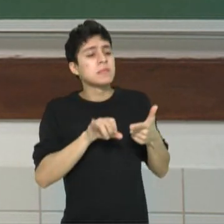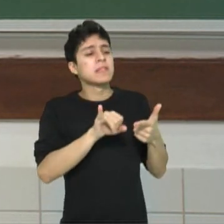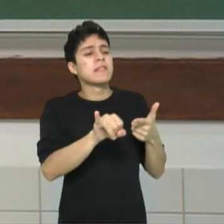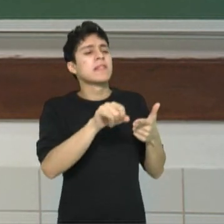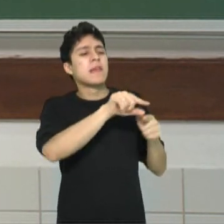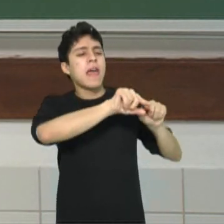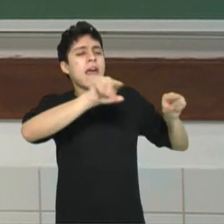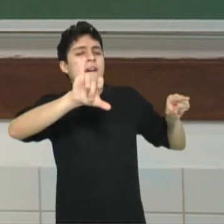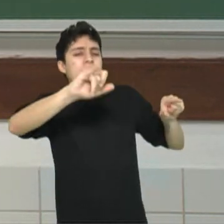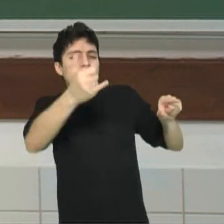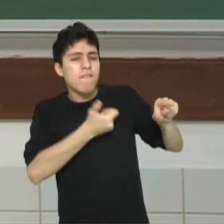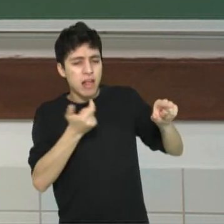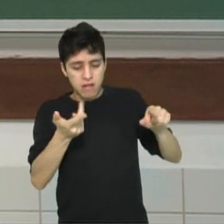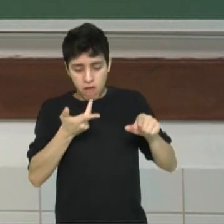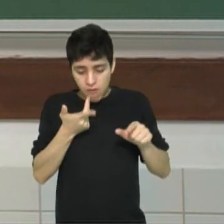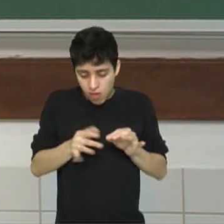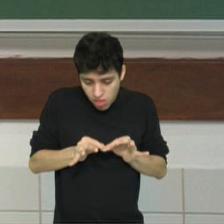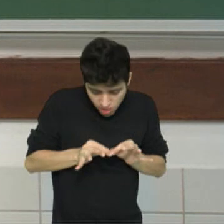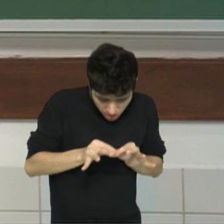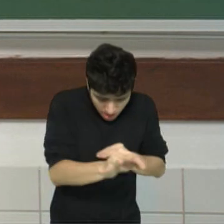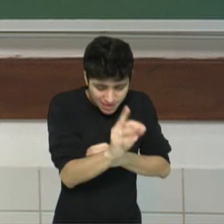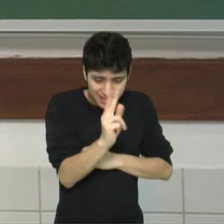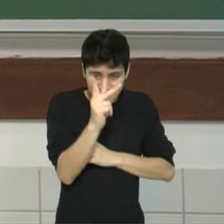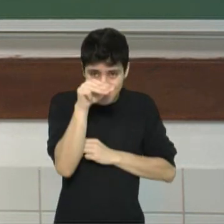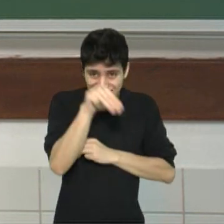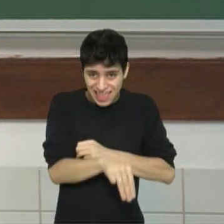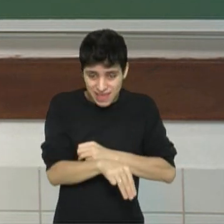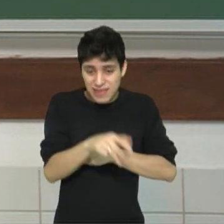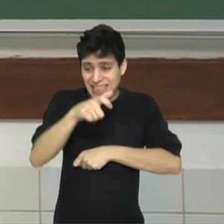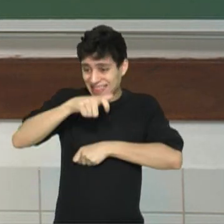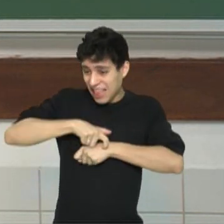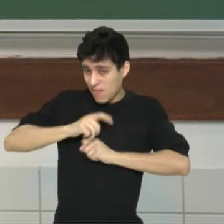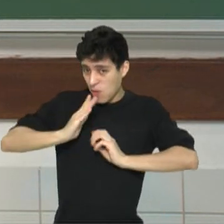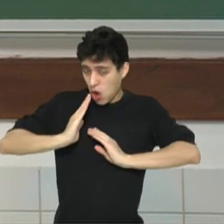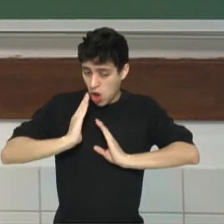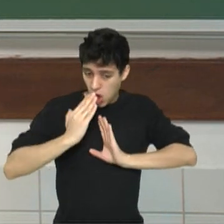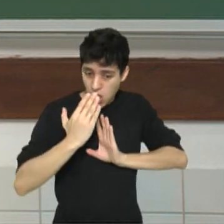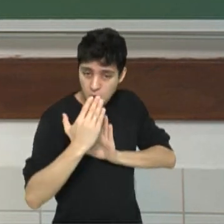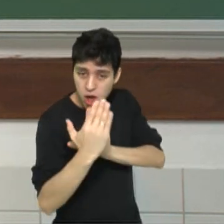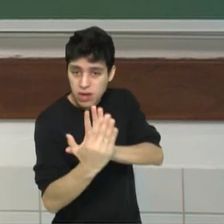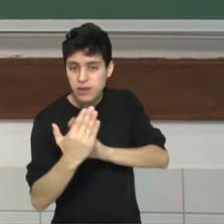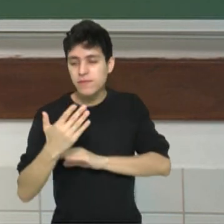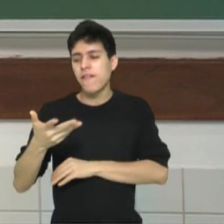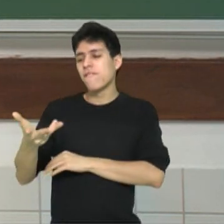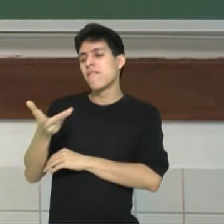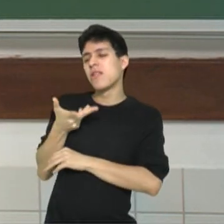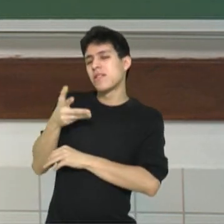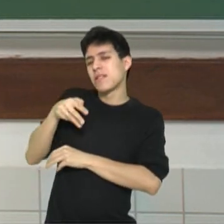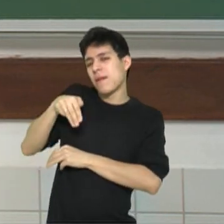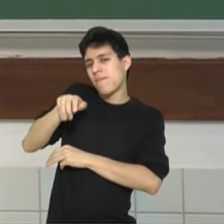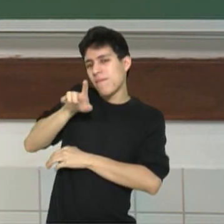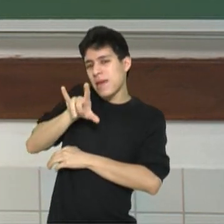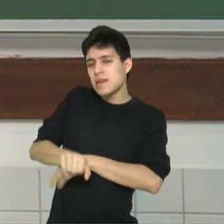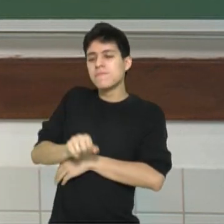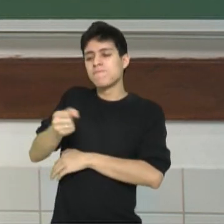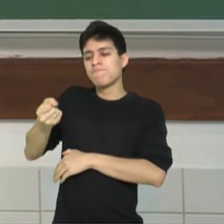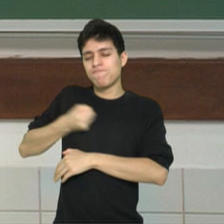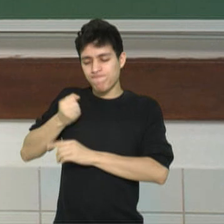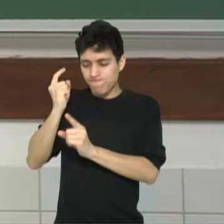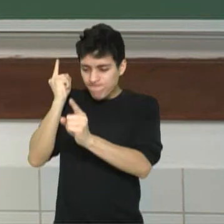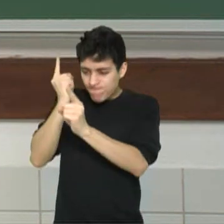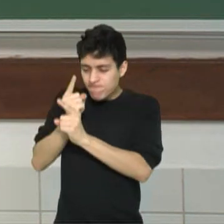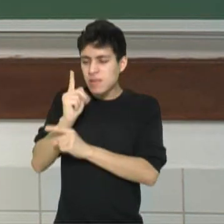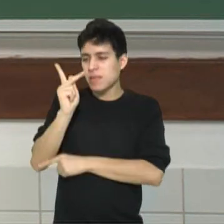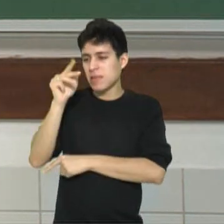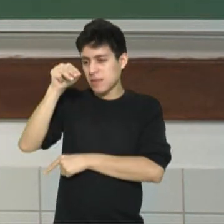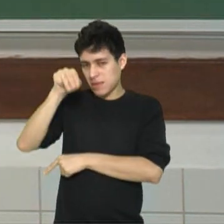deu uma distância, um deslocamento lá em quilômetros e o tempo em horas, a velocidade média que você vai encontrar é em quilômetros por